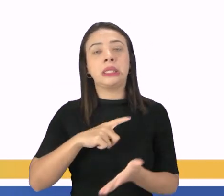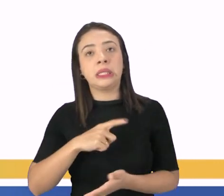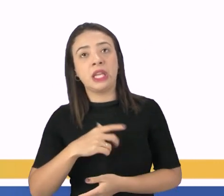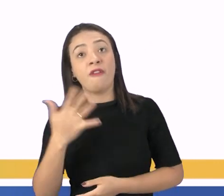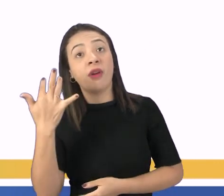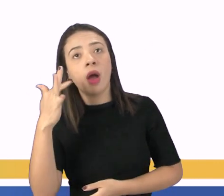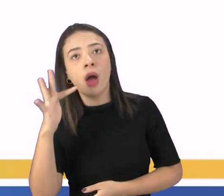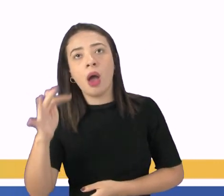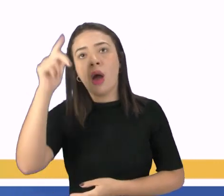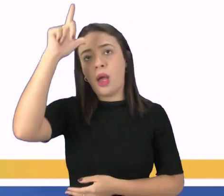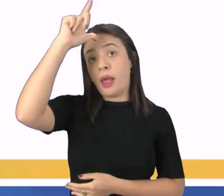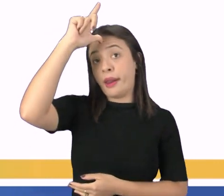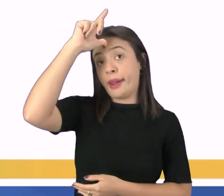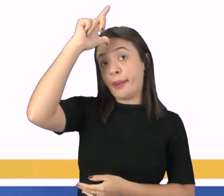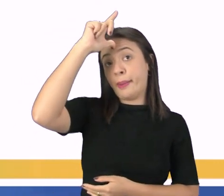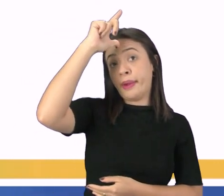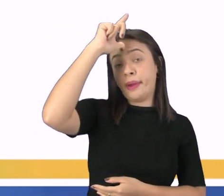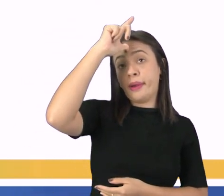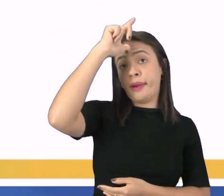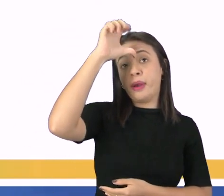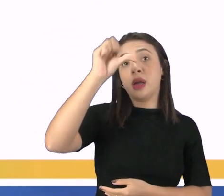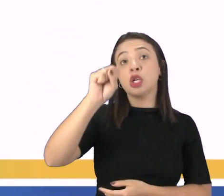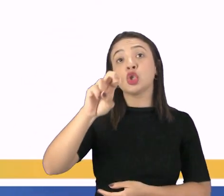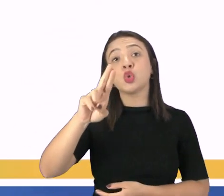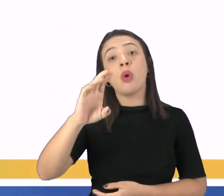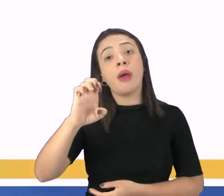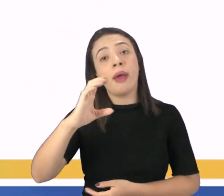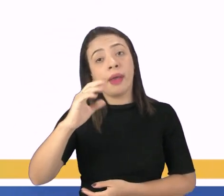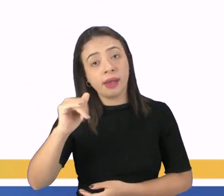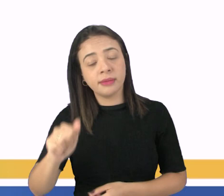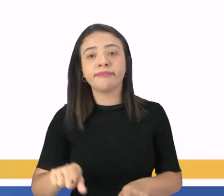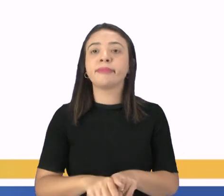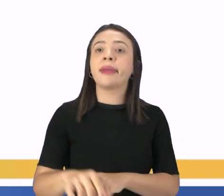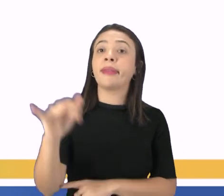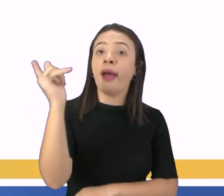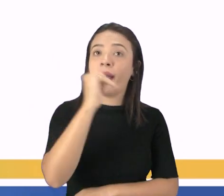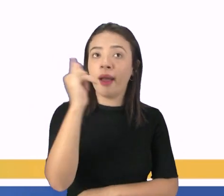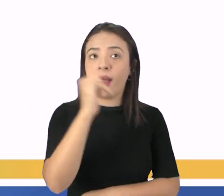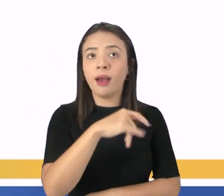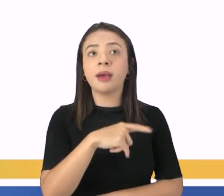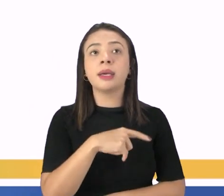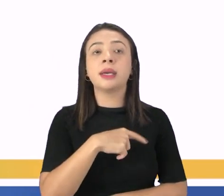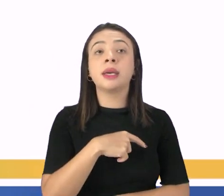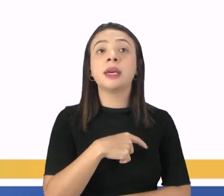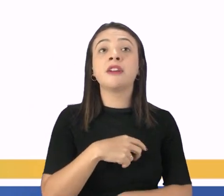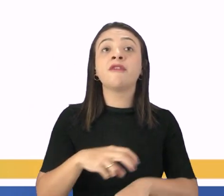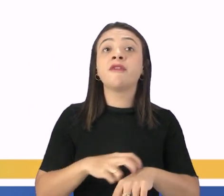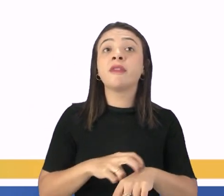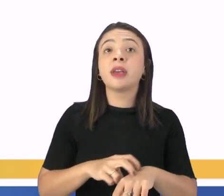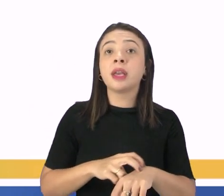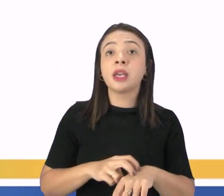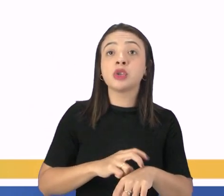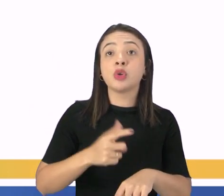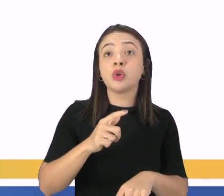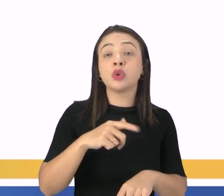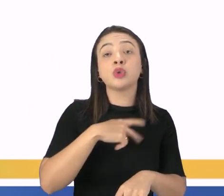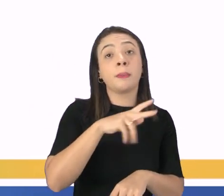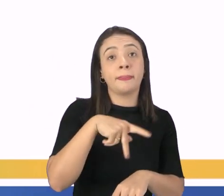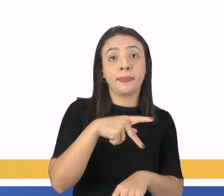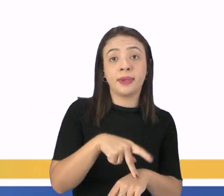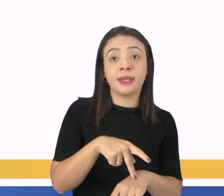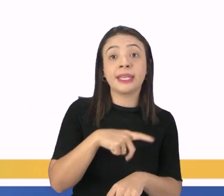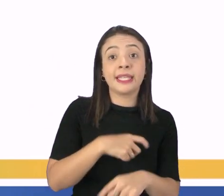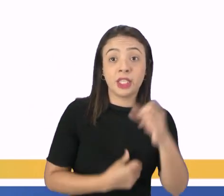da Alemanha, Países Baixos, Suécia, Itália. Em verde você tem os países europeus capitalistas de